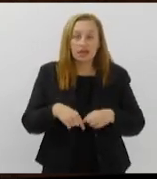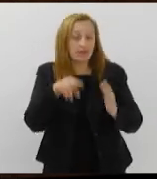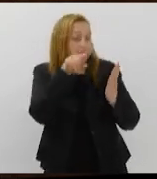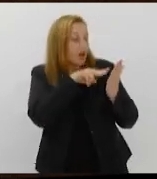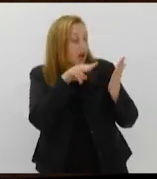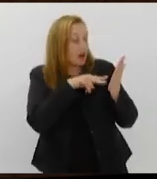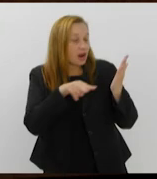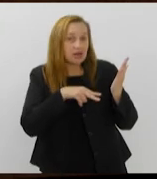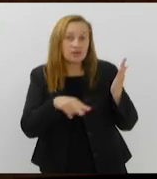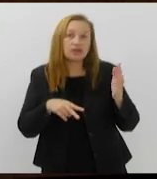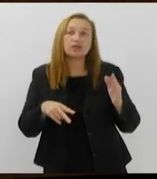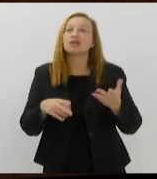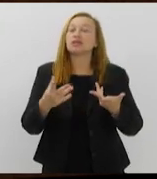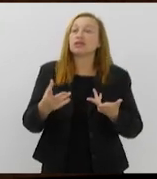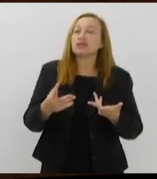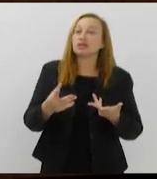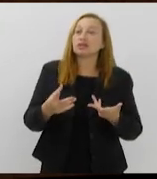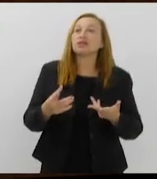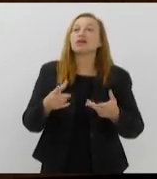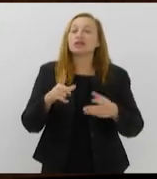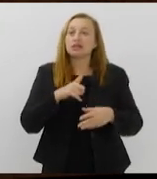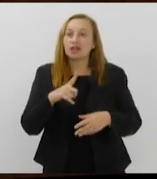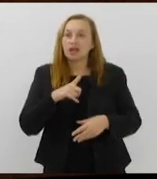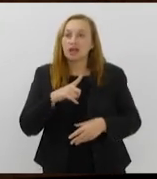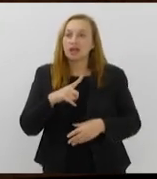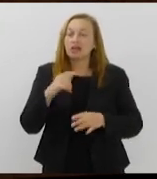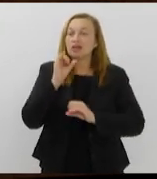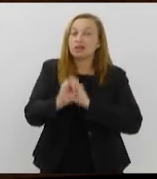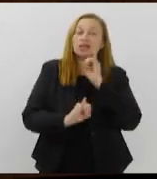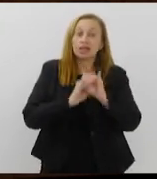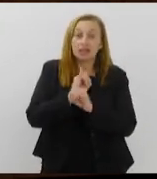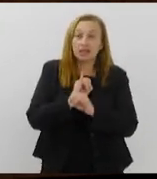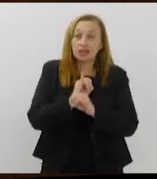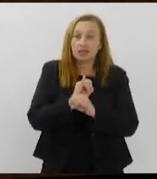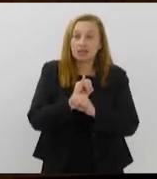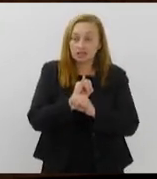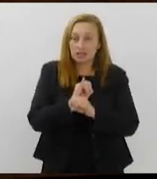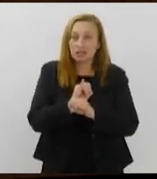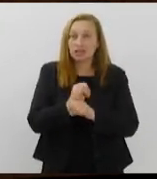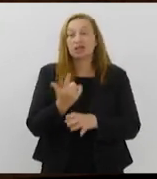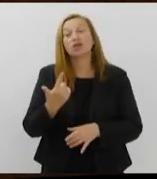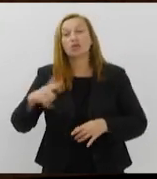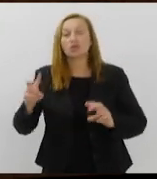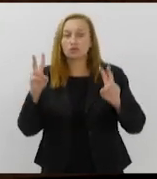sala de projeções de vídeos, tem auditórios, tem internet comunitária,